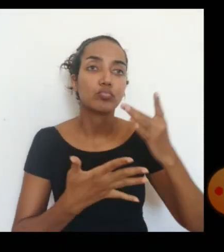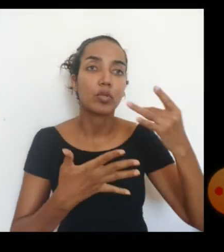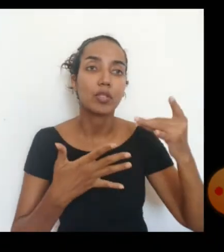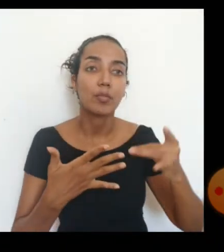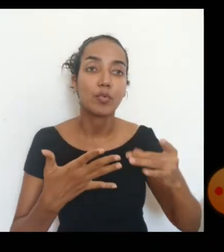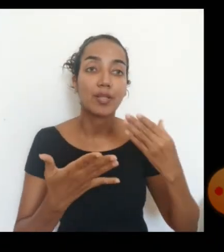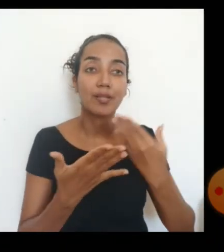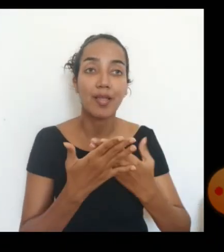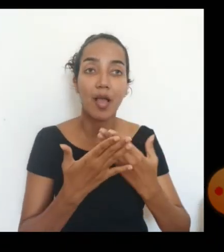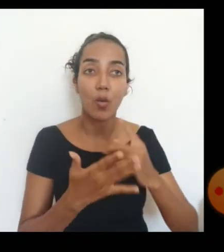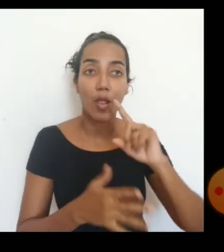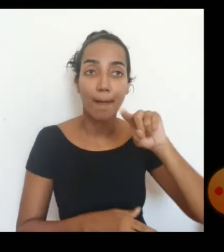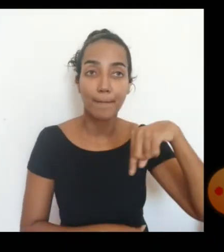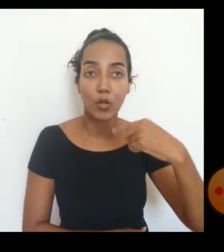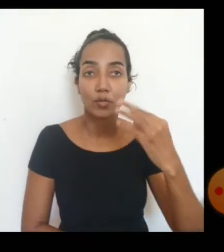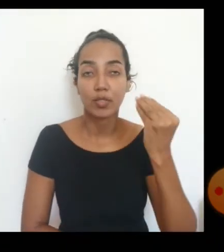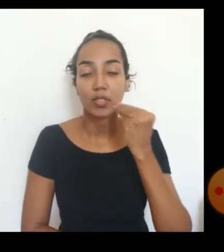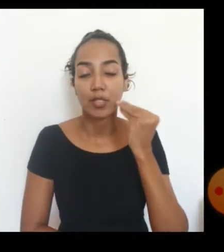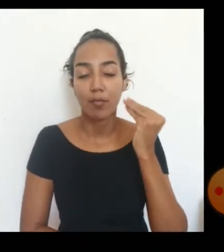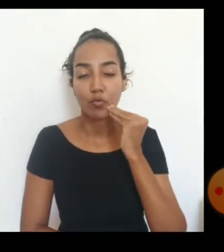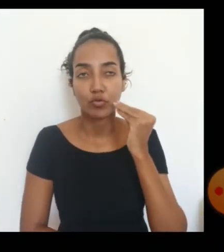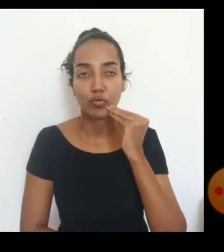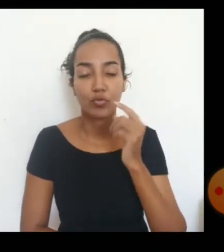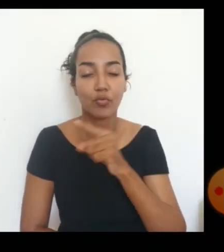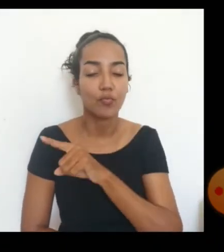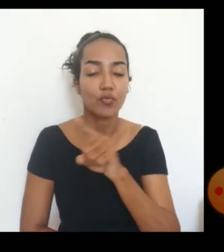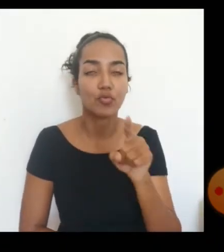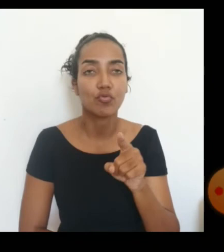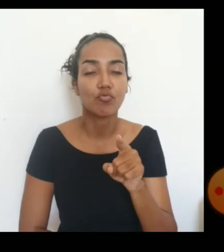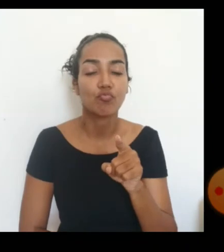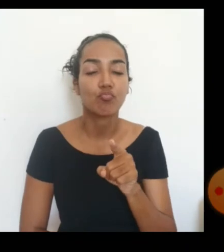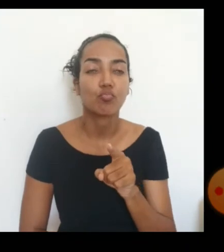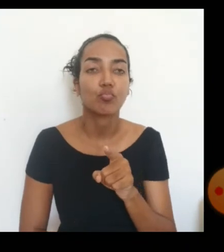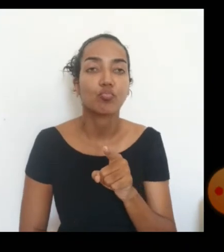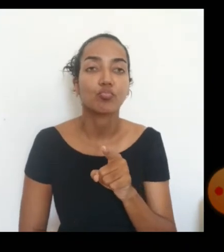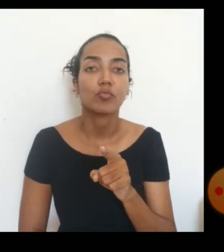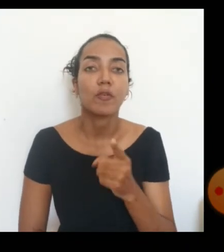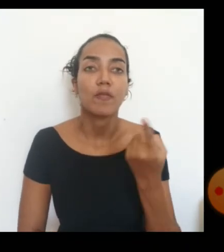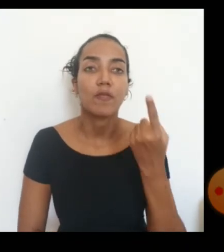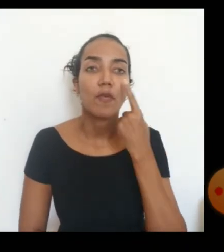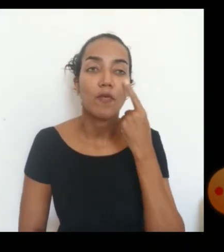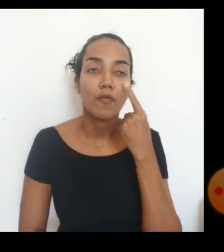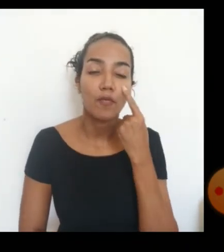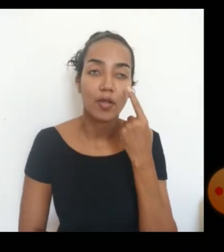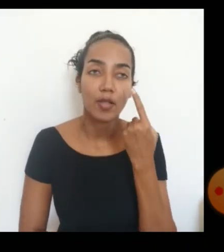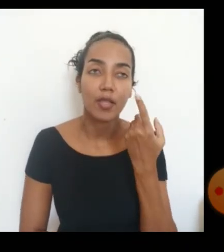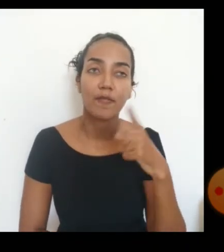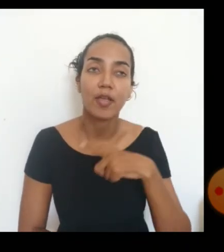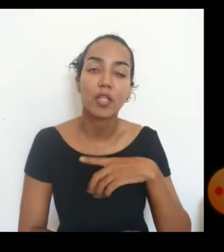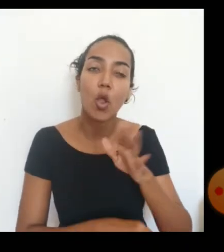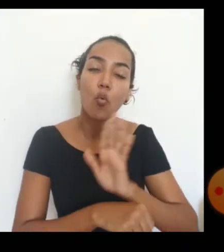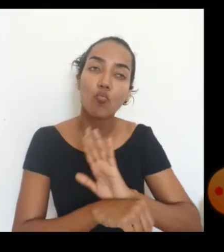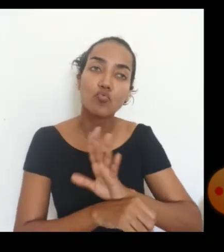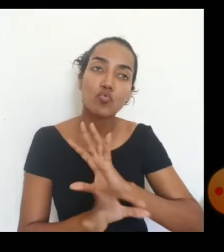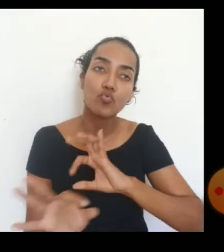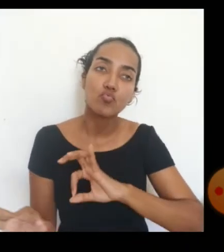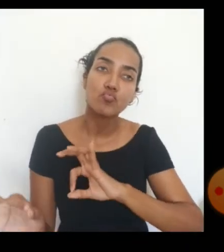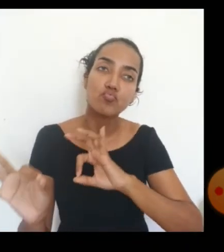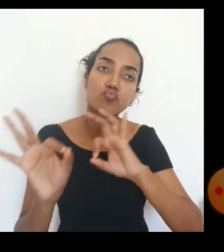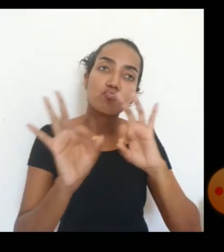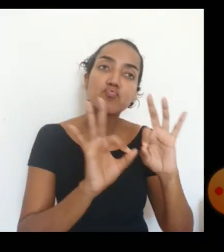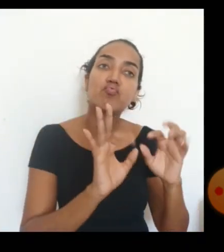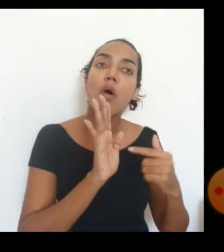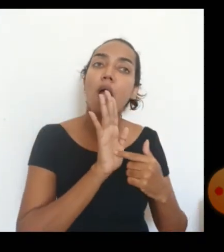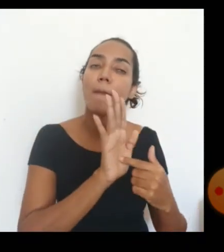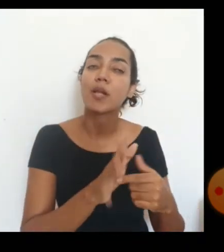ter um vídeo apresentando como é que este exemplo desse diagrama do UML foi resolvido utilizando a